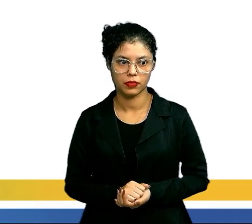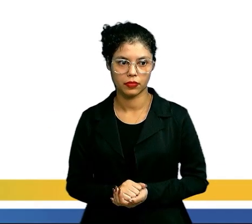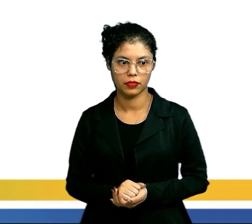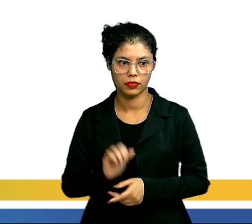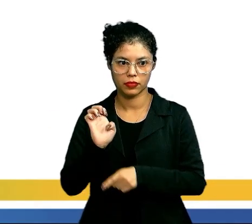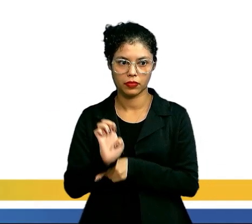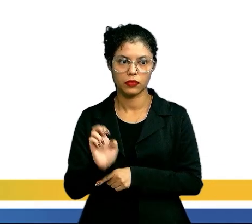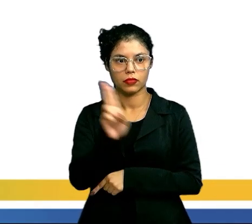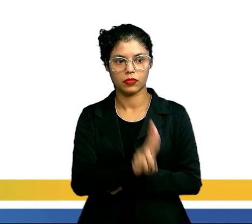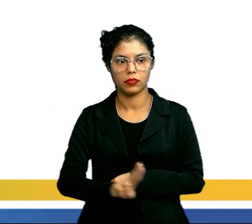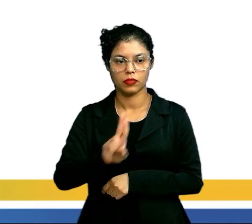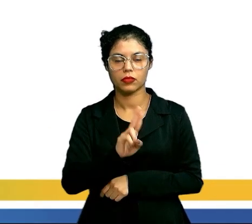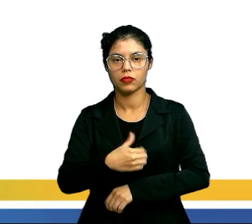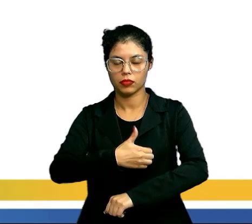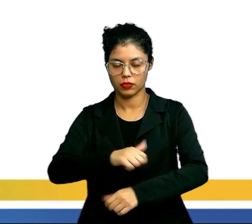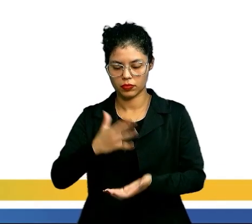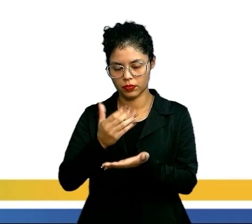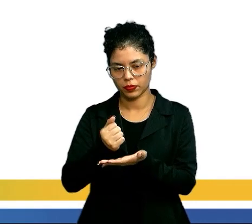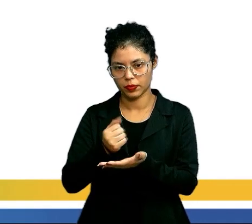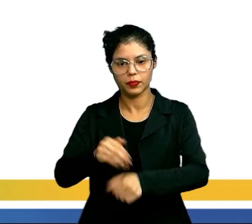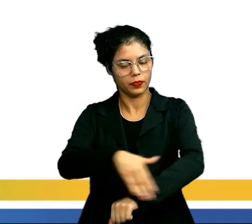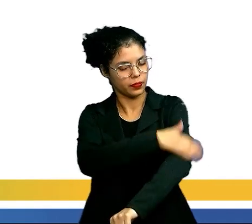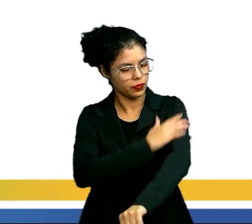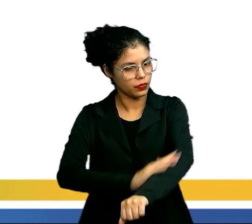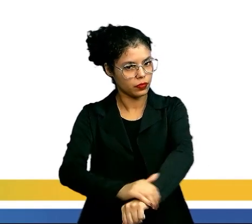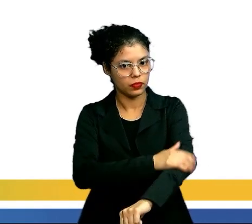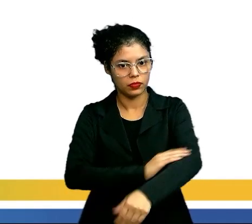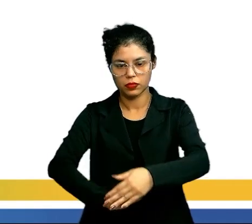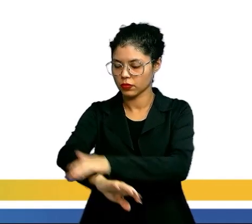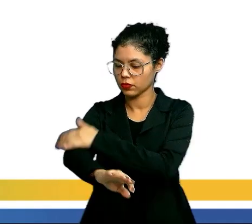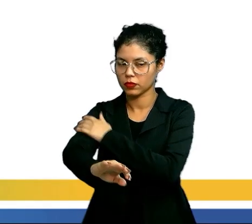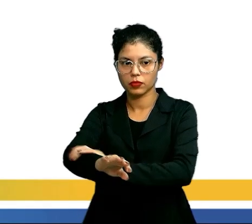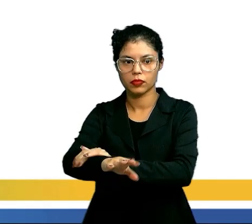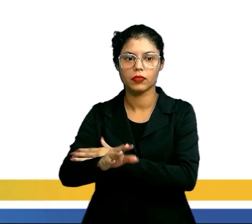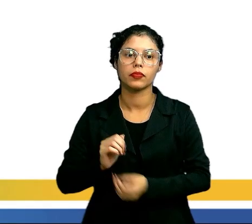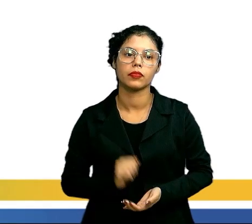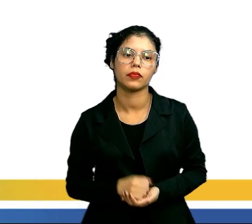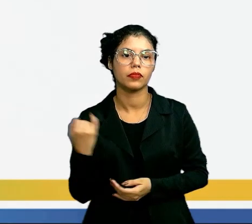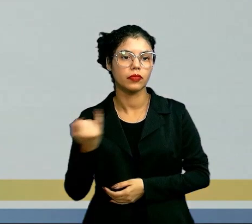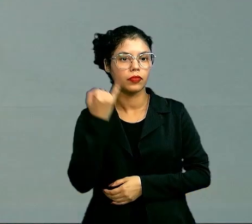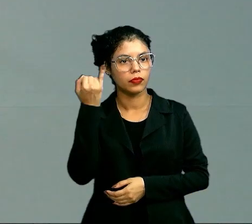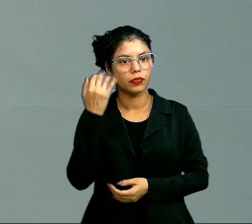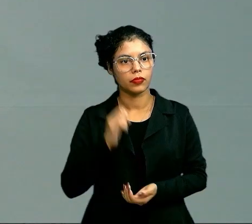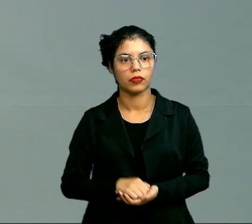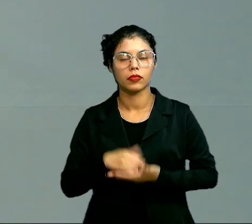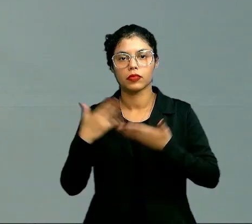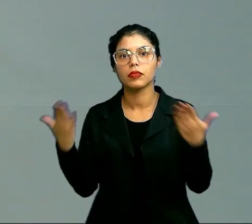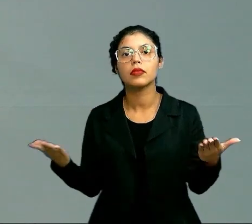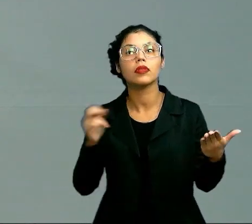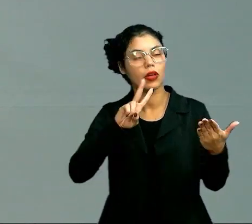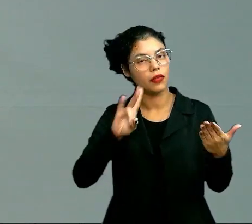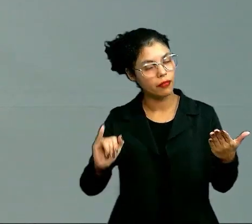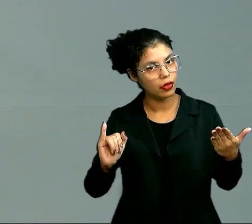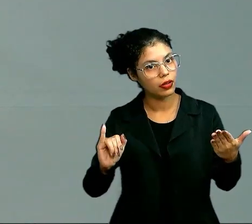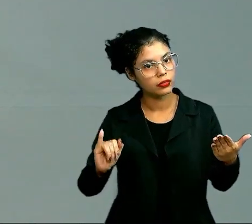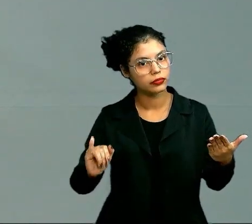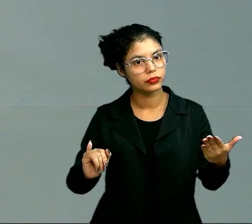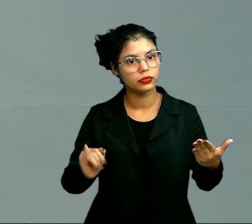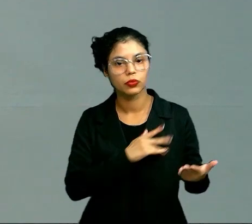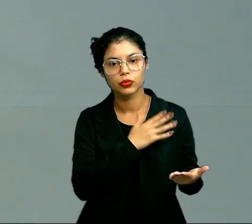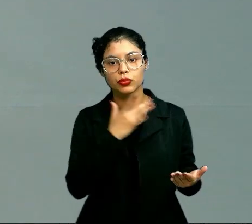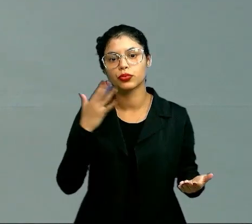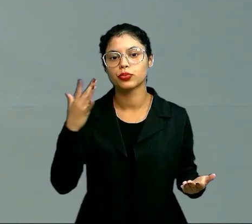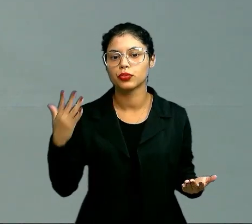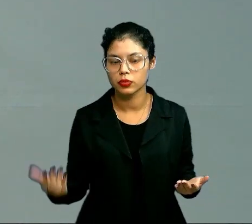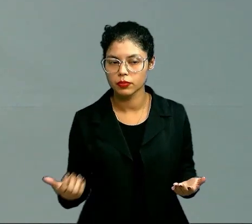alternativa E. É o único que fala aí, que é a utilização de cremes e pomadas como principais ativos. Ou seja, vai disfarçar esse